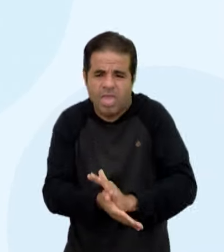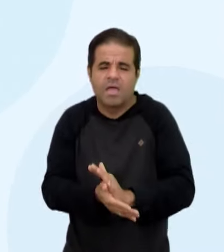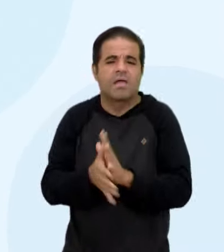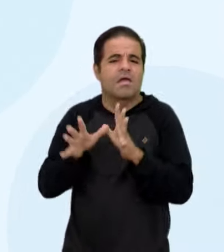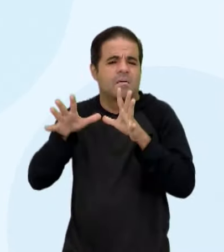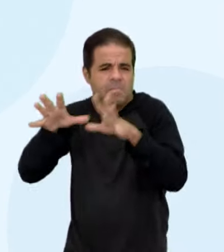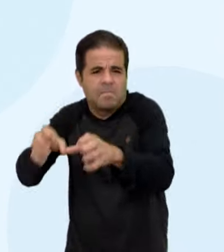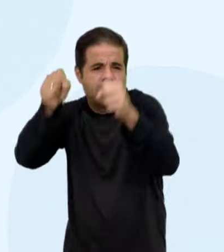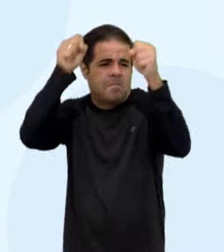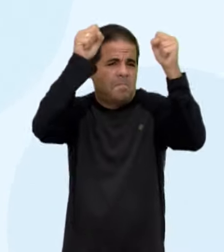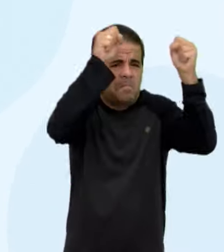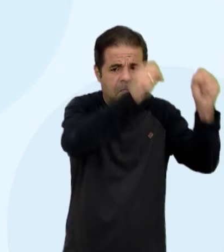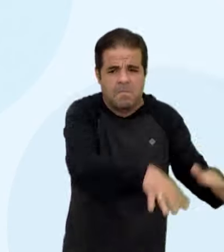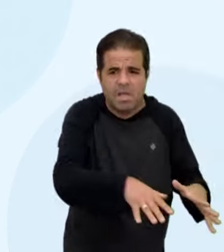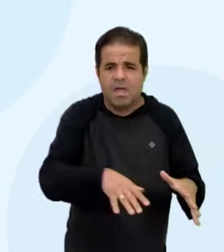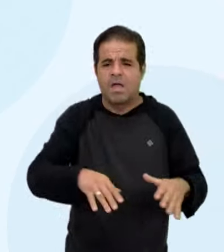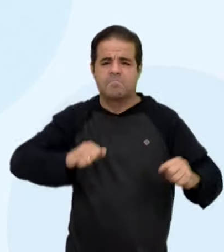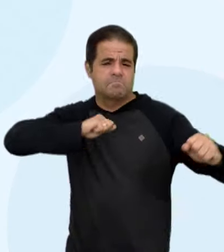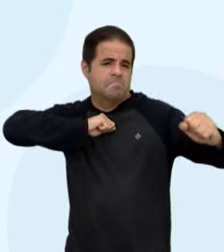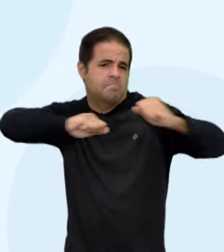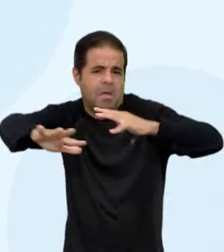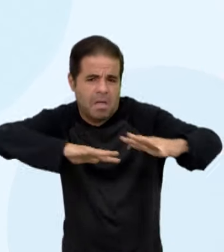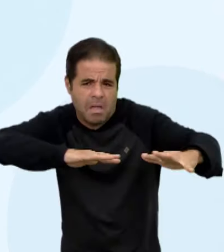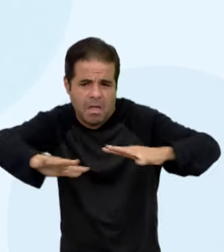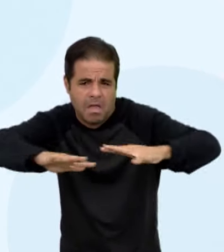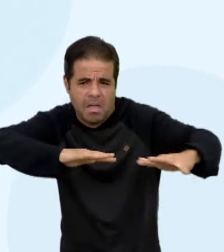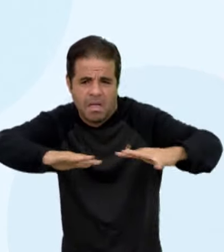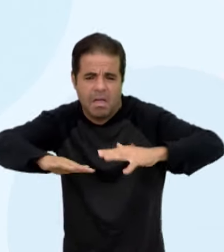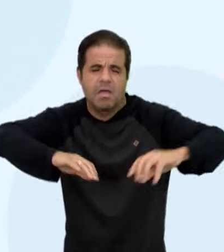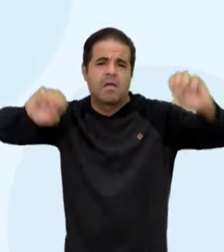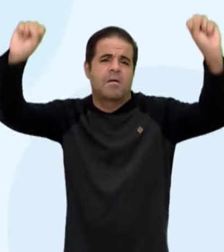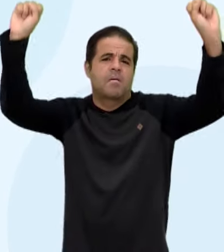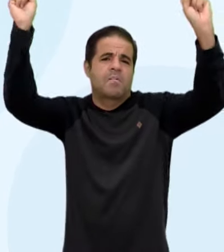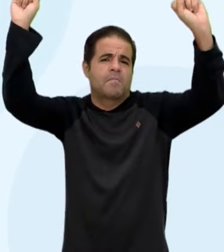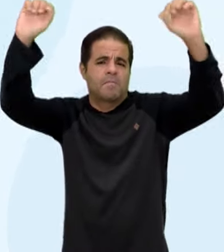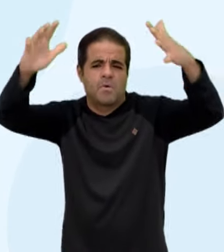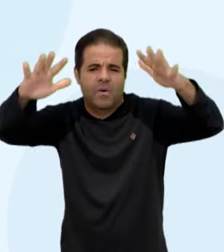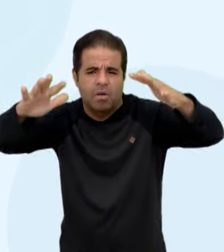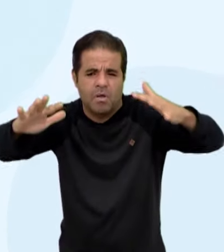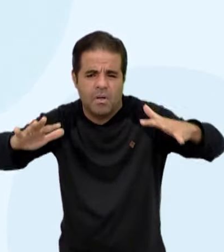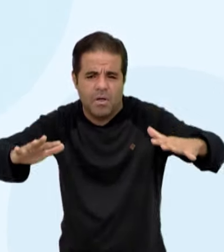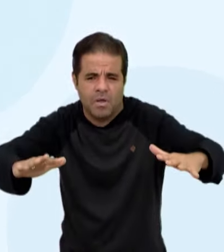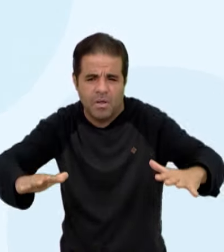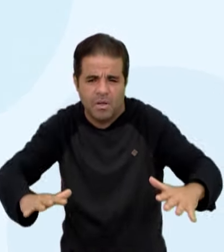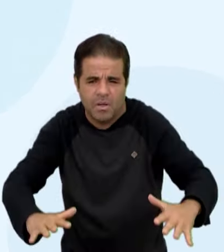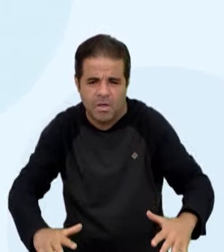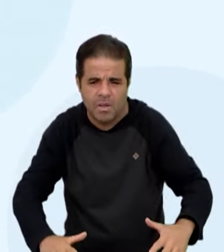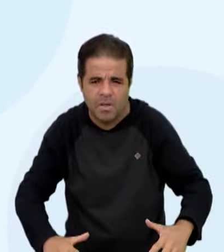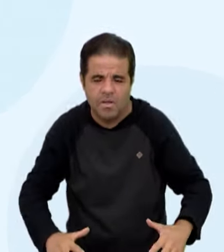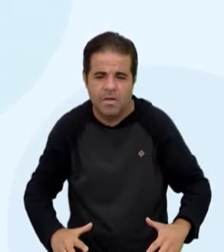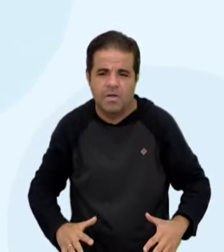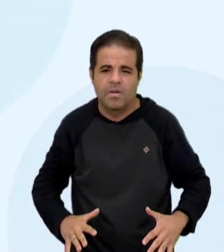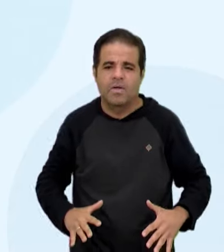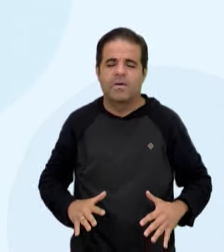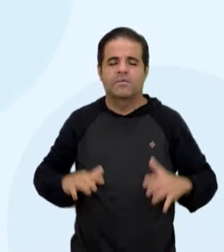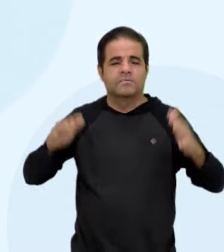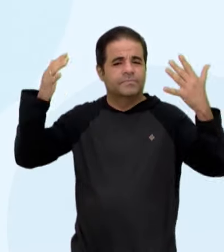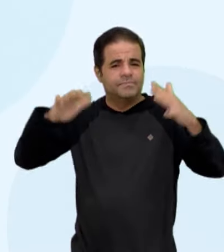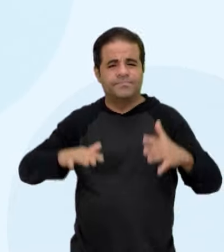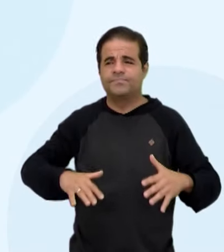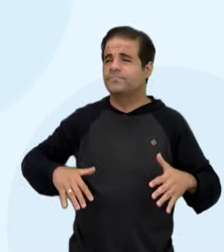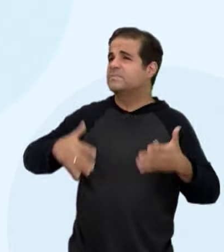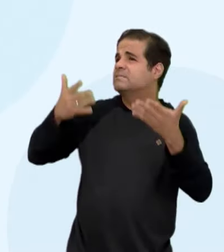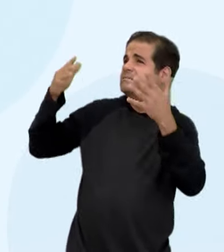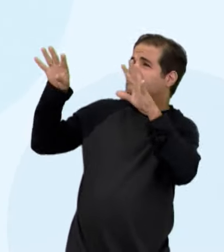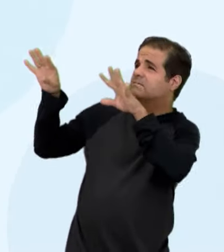saques e até mesmo com terremotos que abalaram e derrubaram parte de suas estruturas. Então, a gente vê hoje